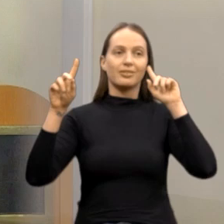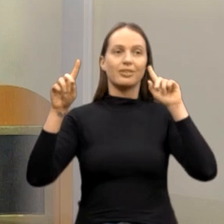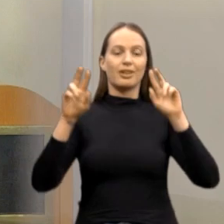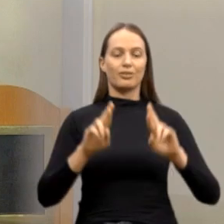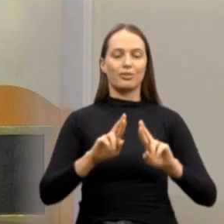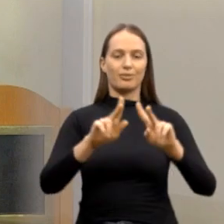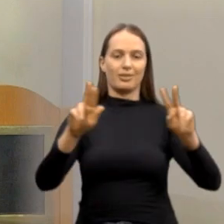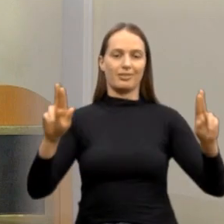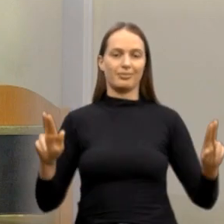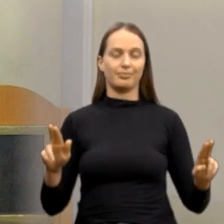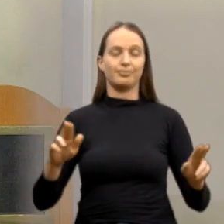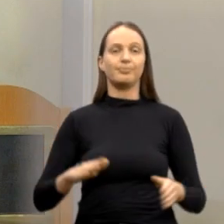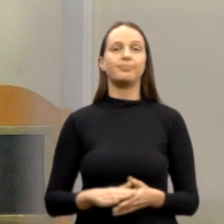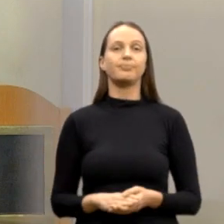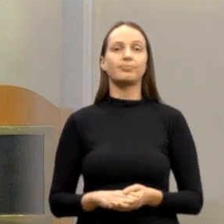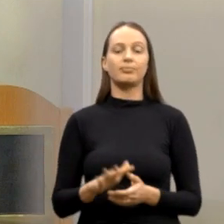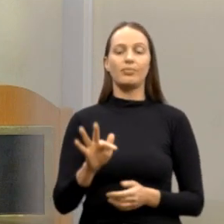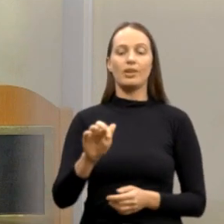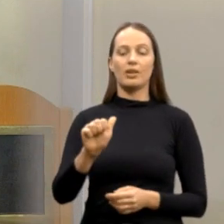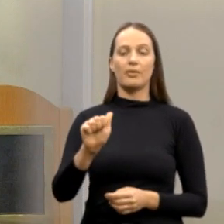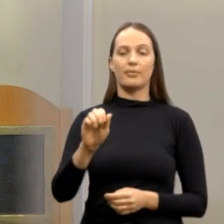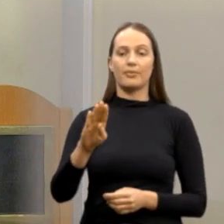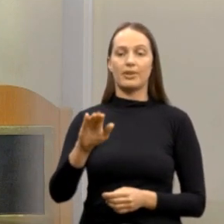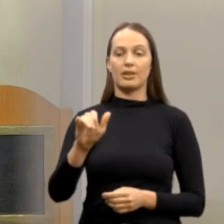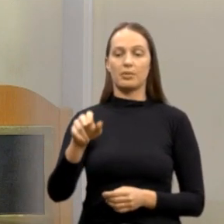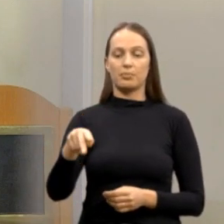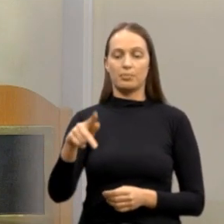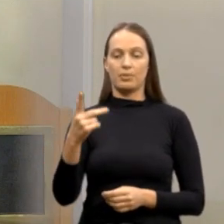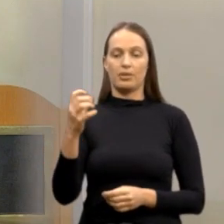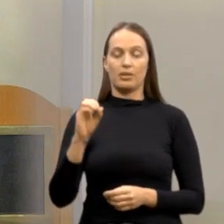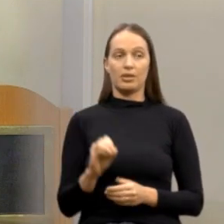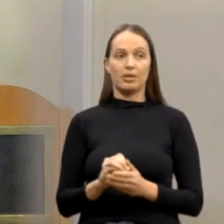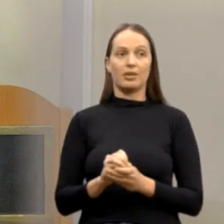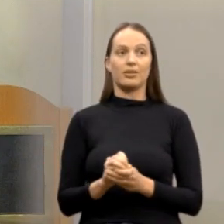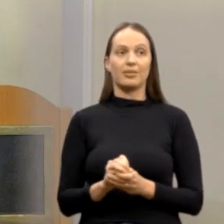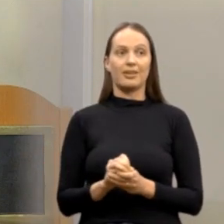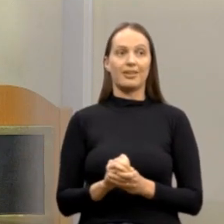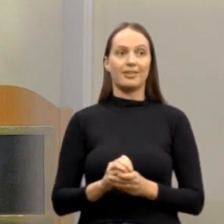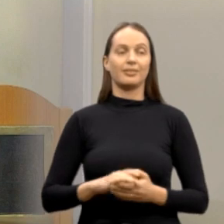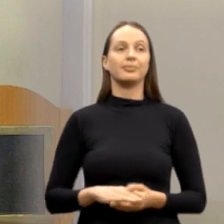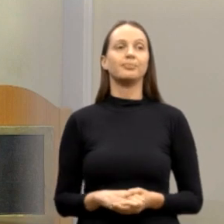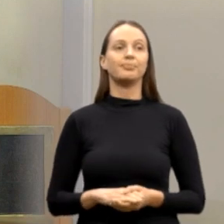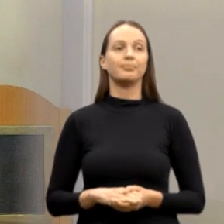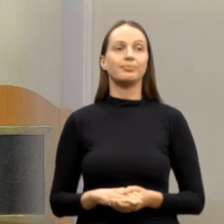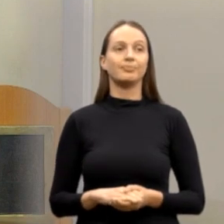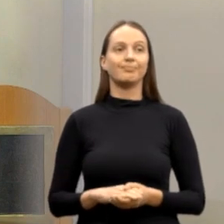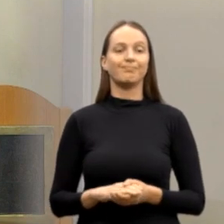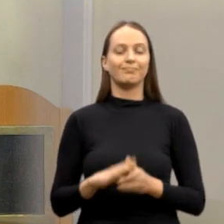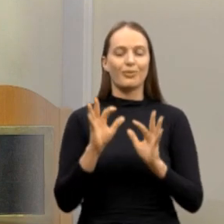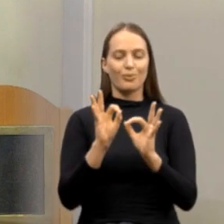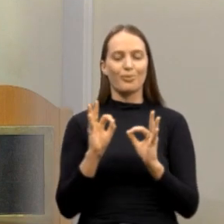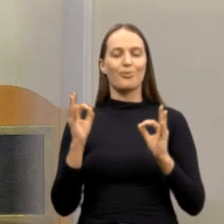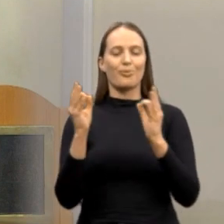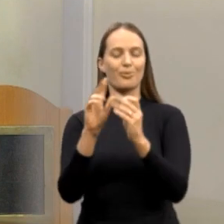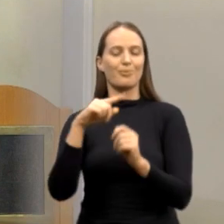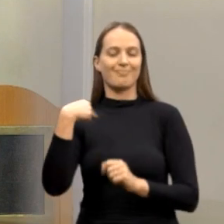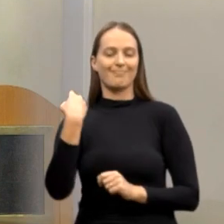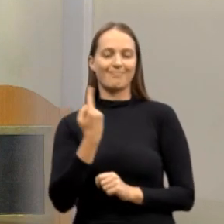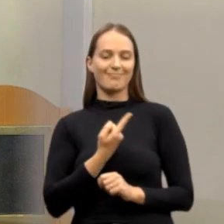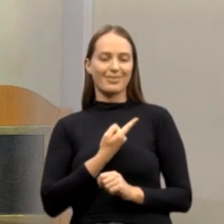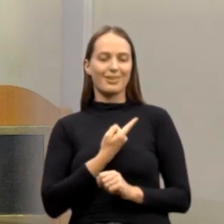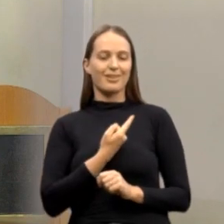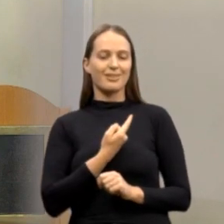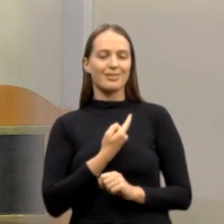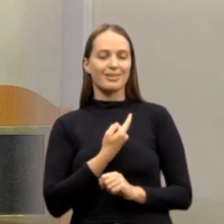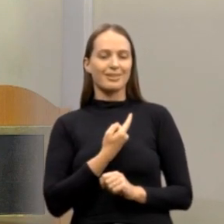completo Fabinho era daquelas pessoas teimosas assim como eu como nossa família inteira era de uma alegria